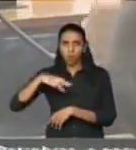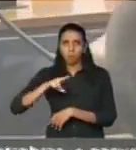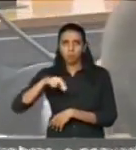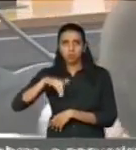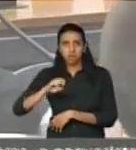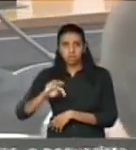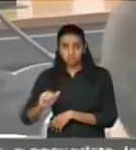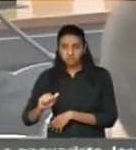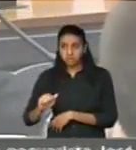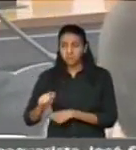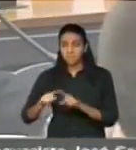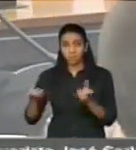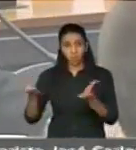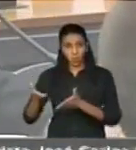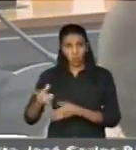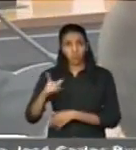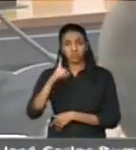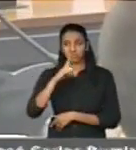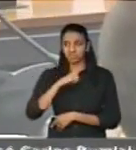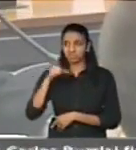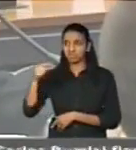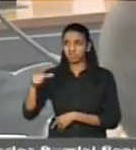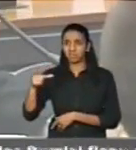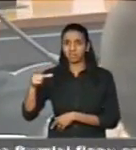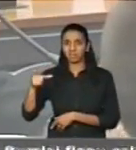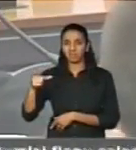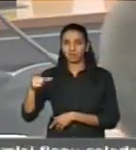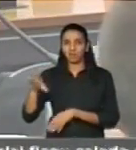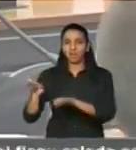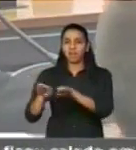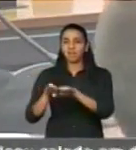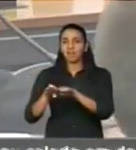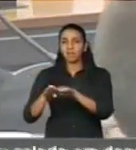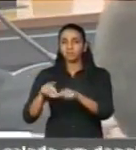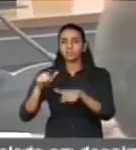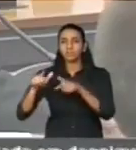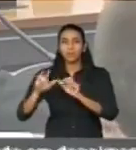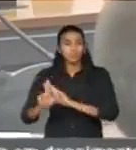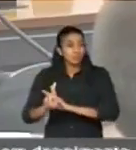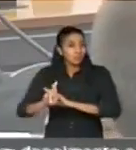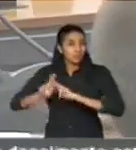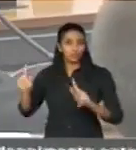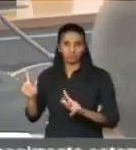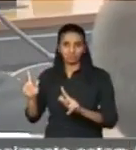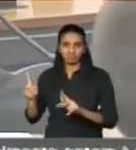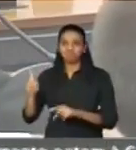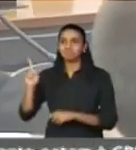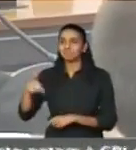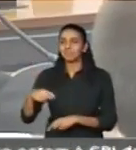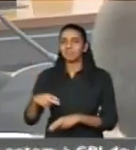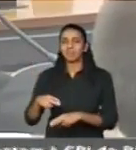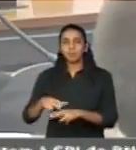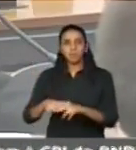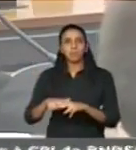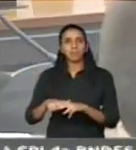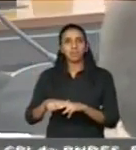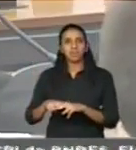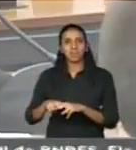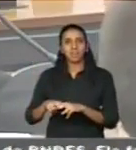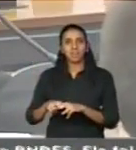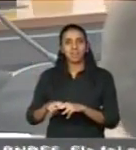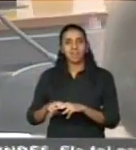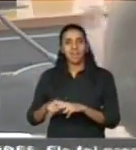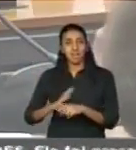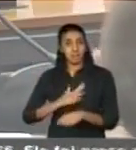na pasta que está. Isso é a prova que a democracia funciona e que a hierarquia e disciplina que é ensinada pelas Forças Armadas